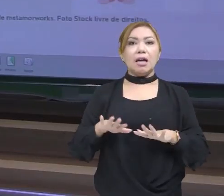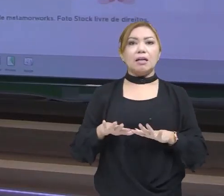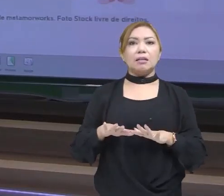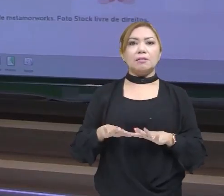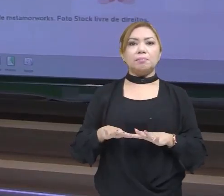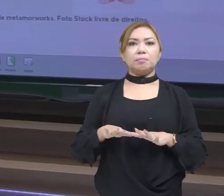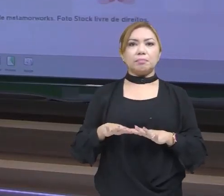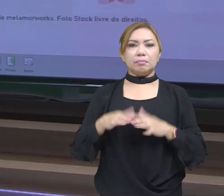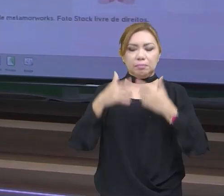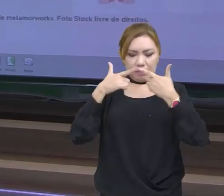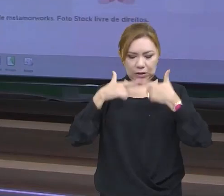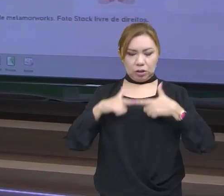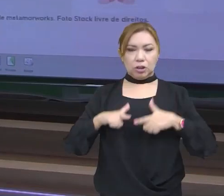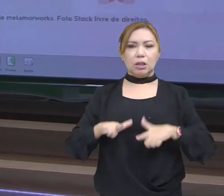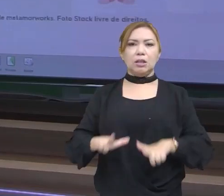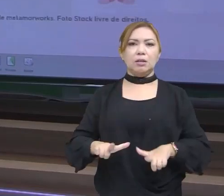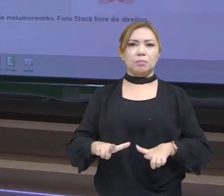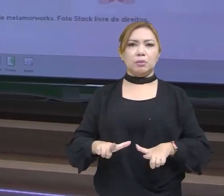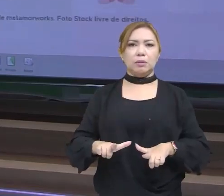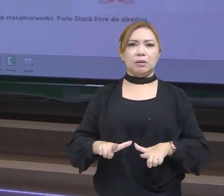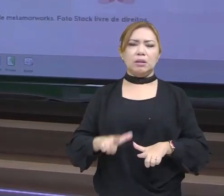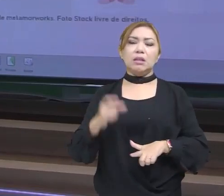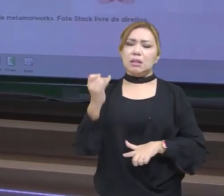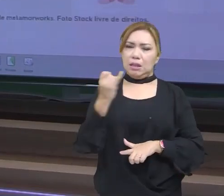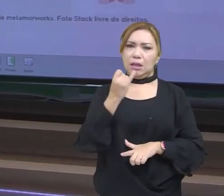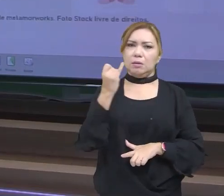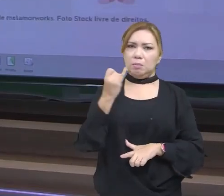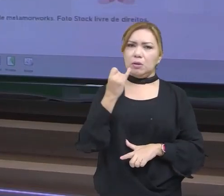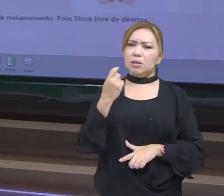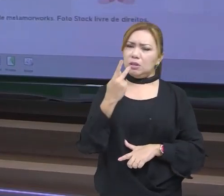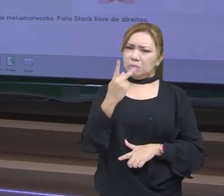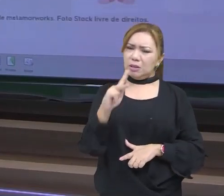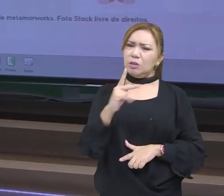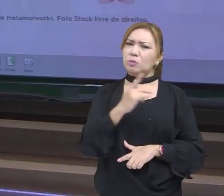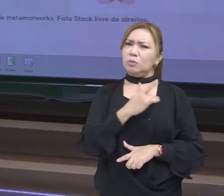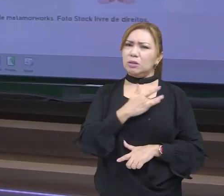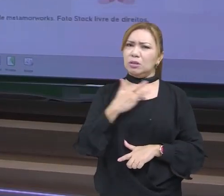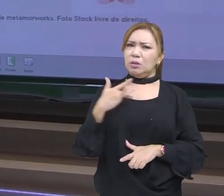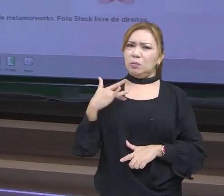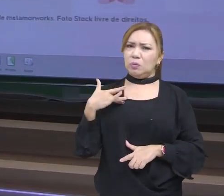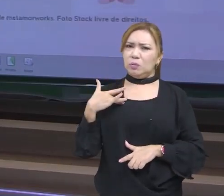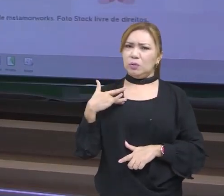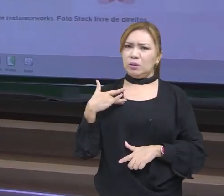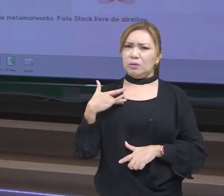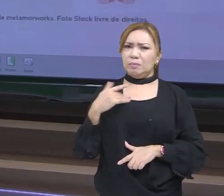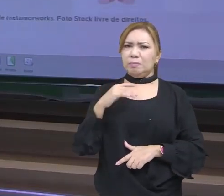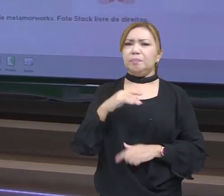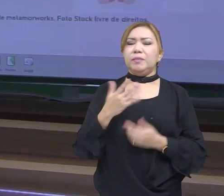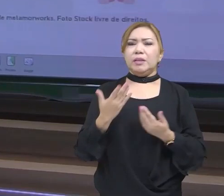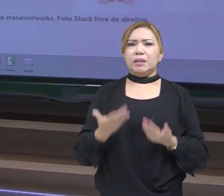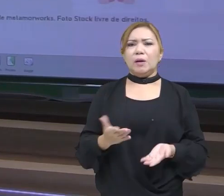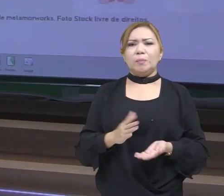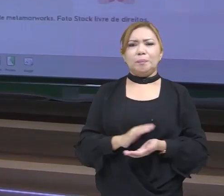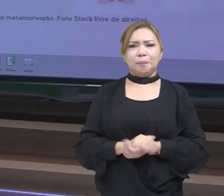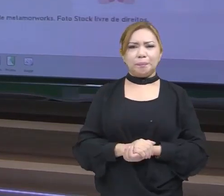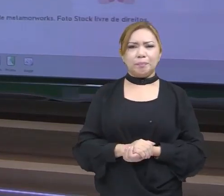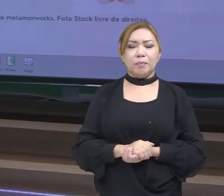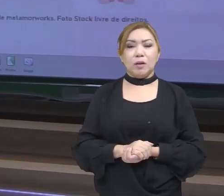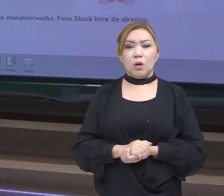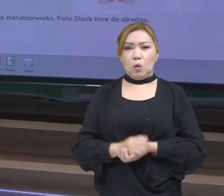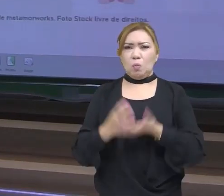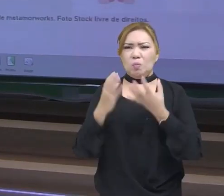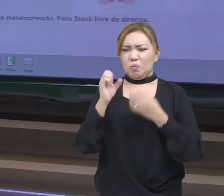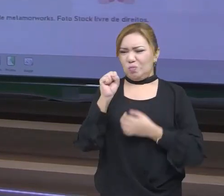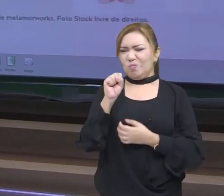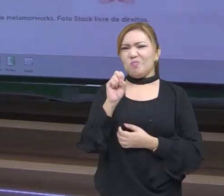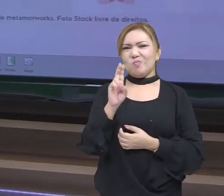ele tem essa característica, né? Parece um salzinho porque ele está sendo expelido o excesso do nosso